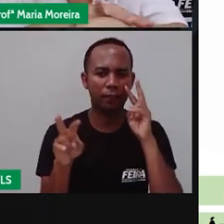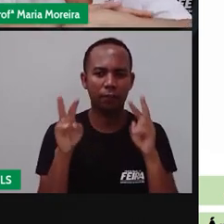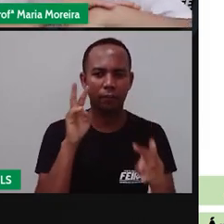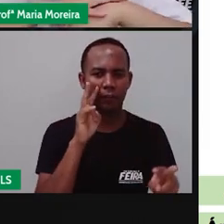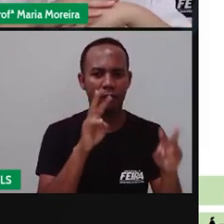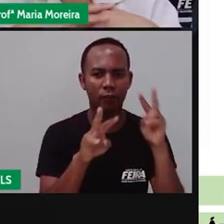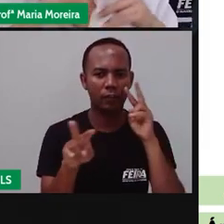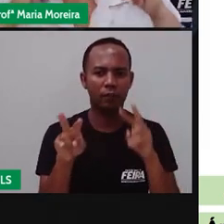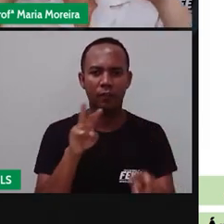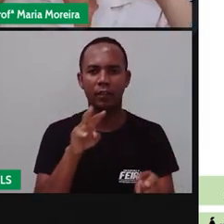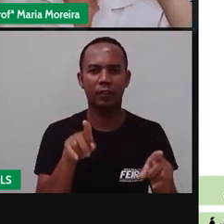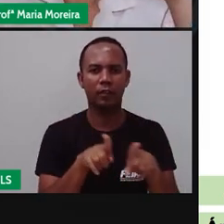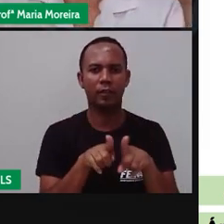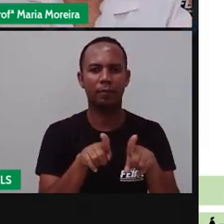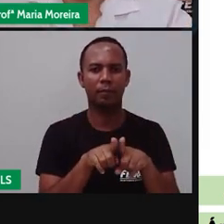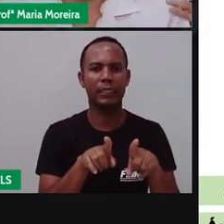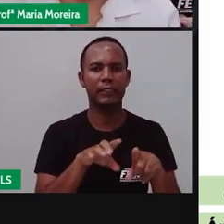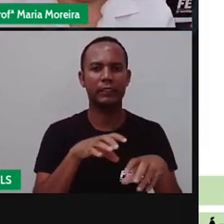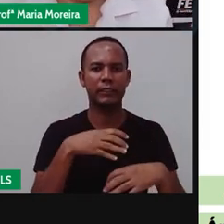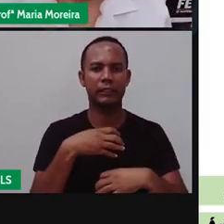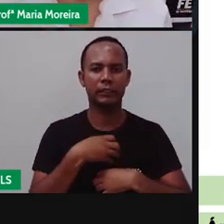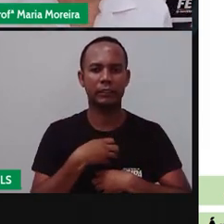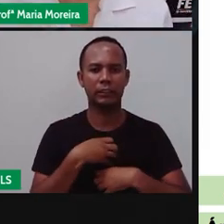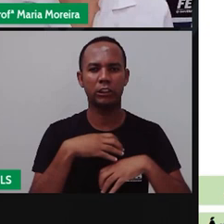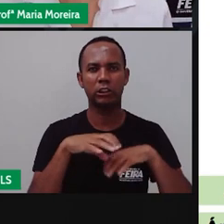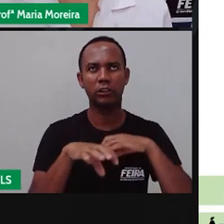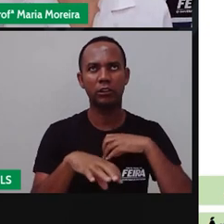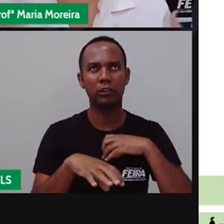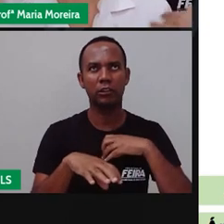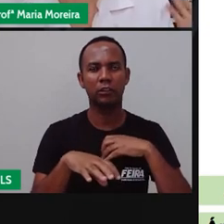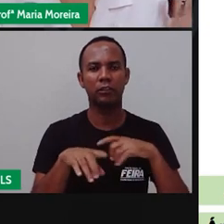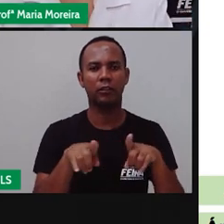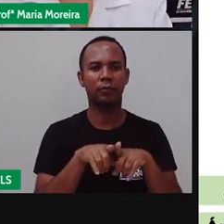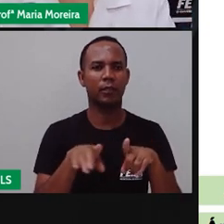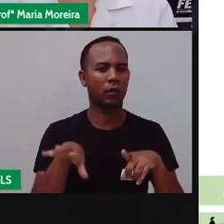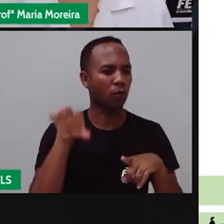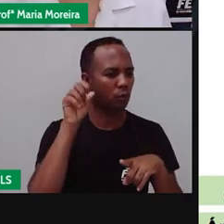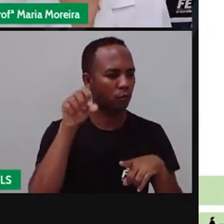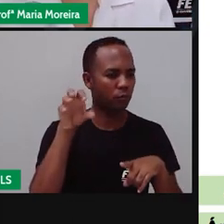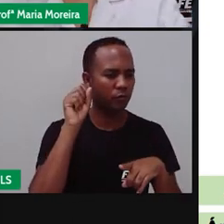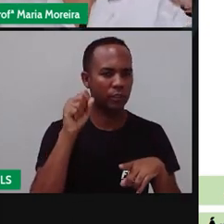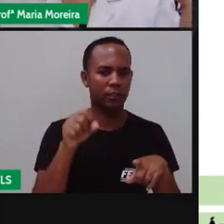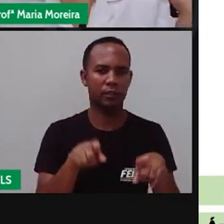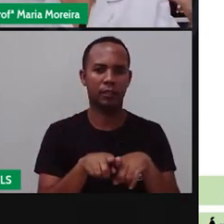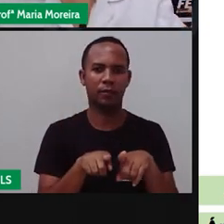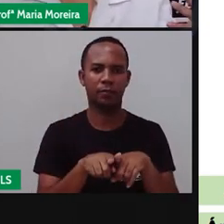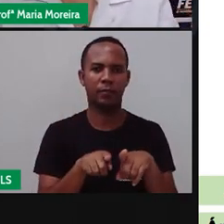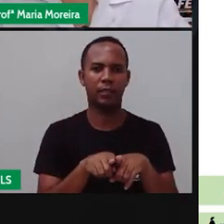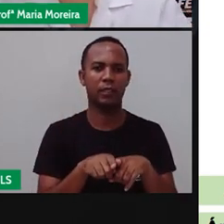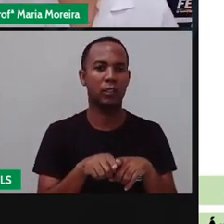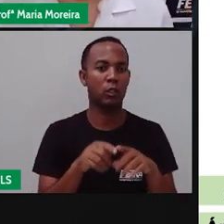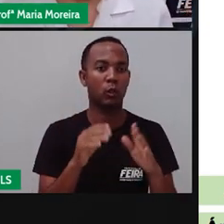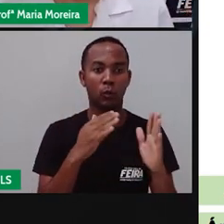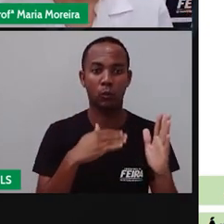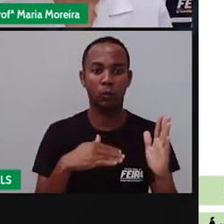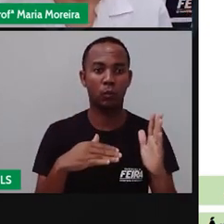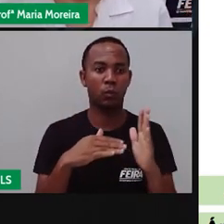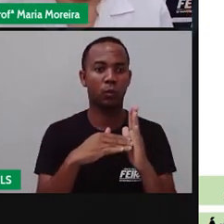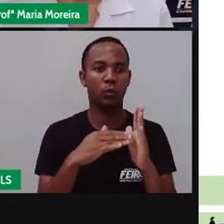gente sentir, ouvir, não foi isso? Então, tudo isso faz parte do quê? Da construção